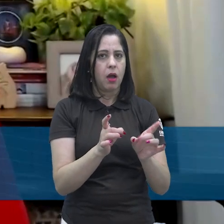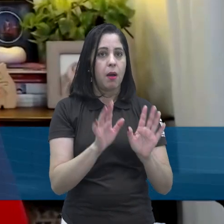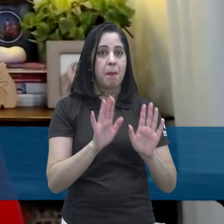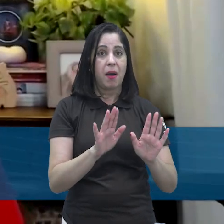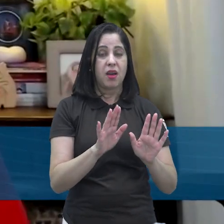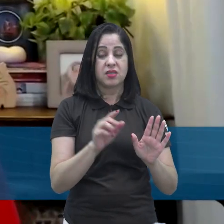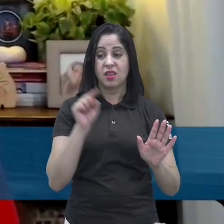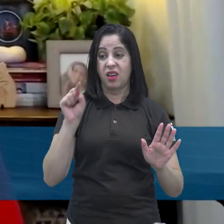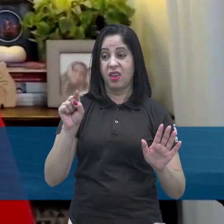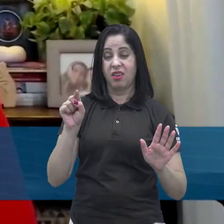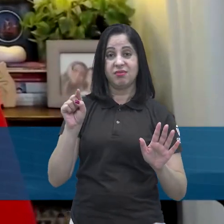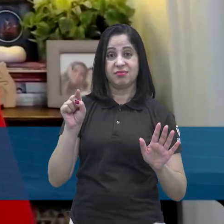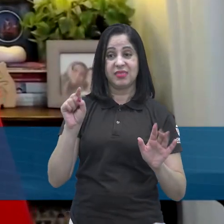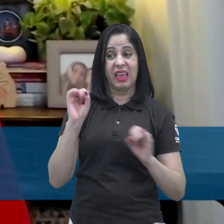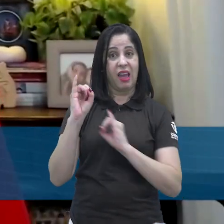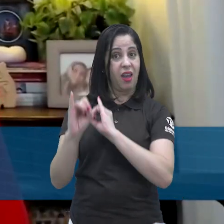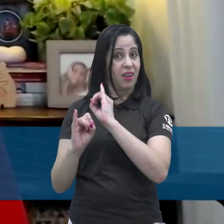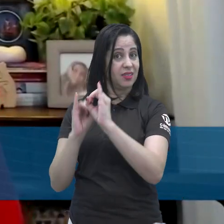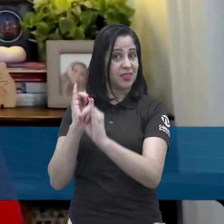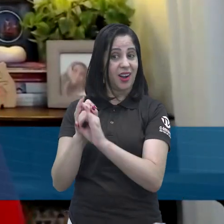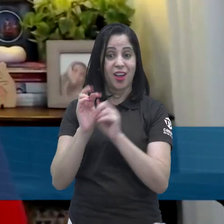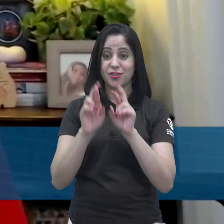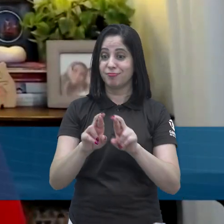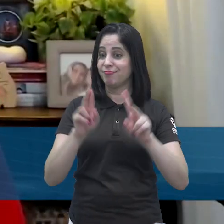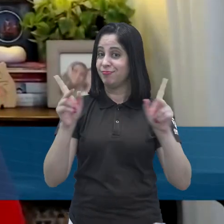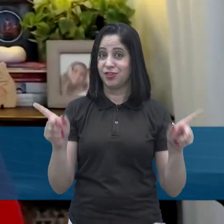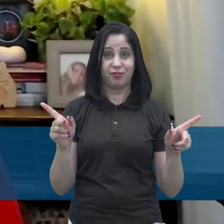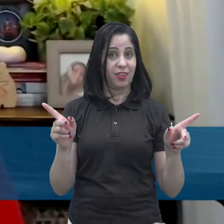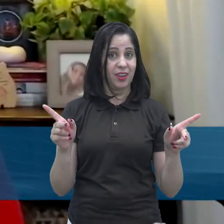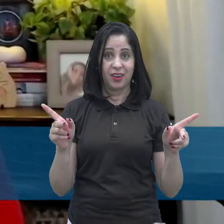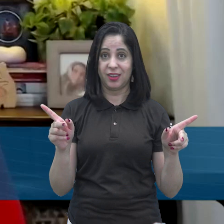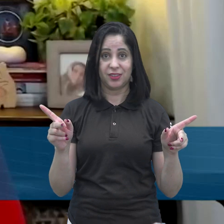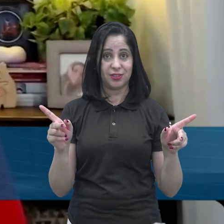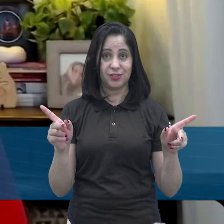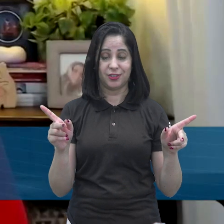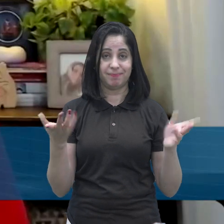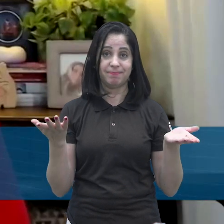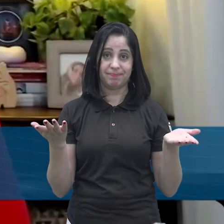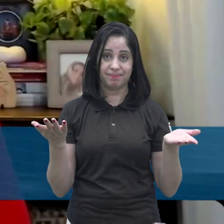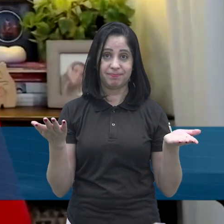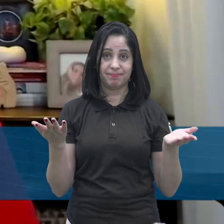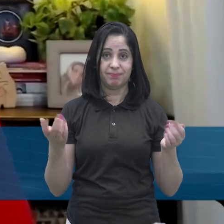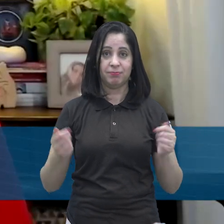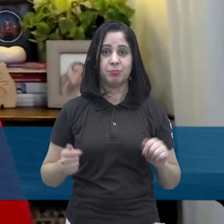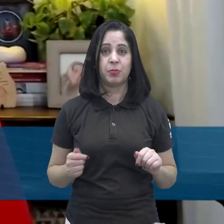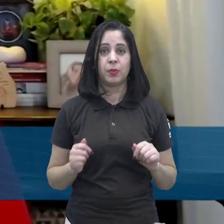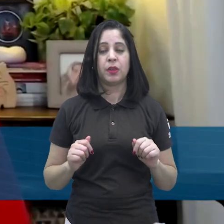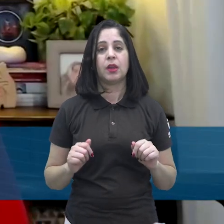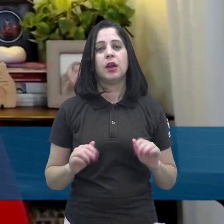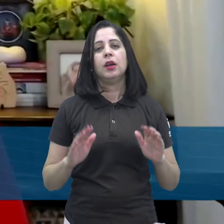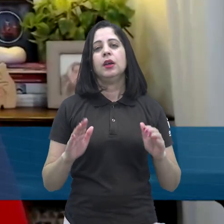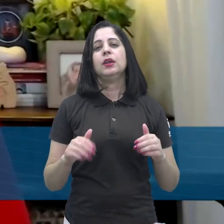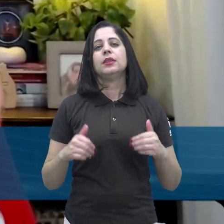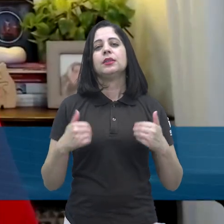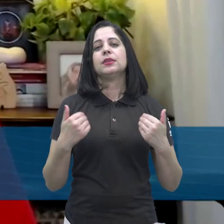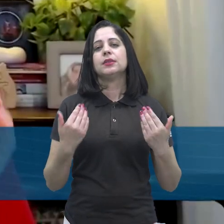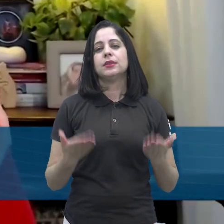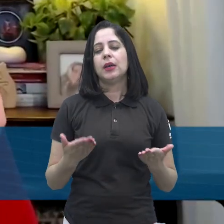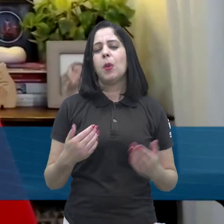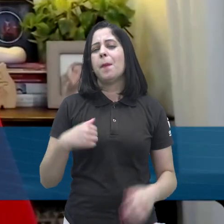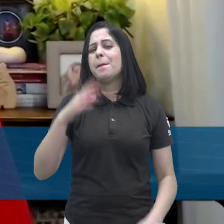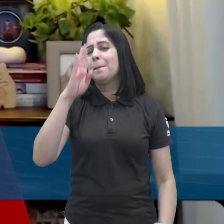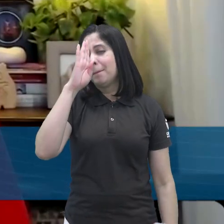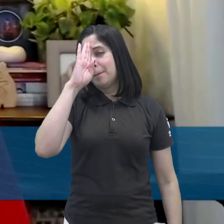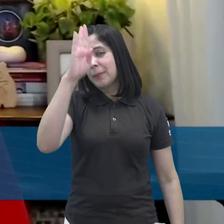do offline, ela fosse automaticamente transferida para o online. E isso não aconteceu. E eu acho que esse é o